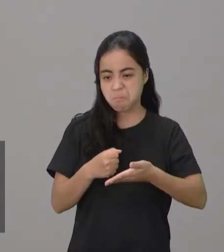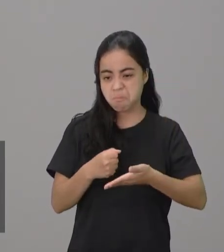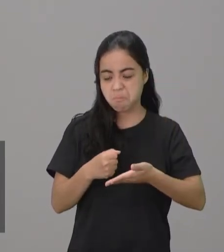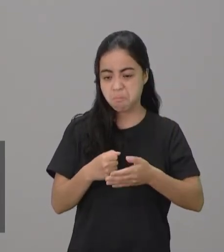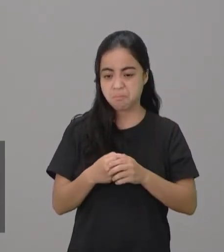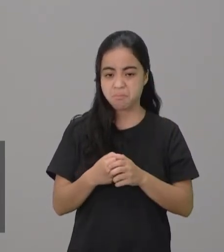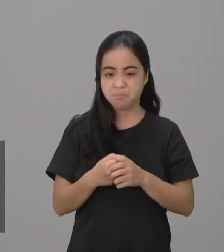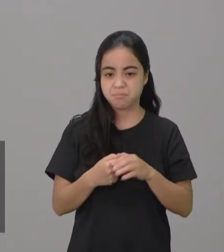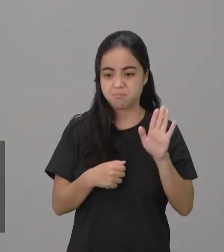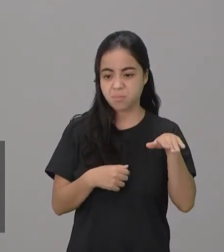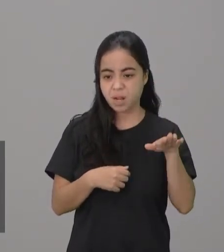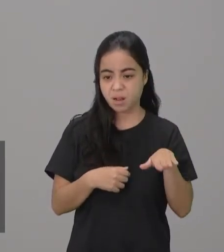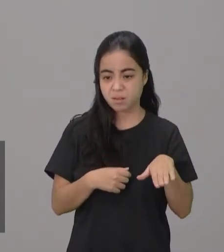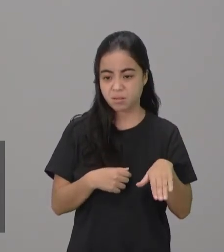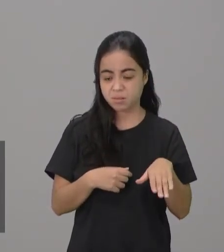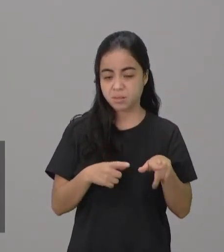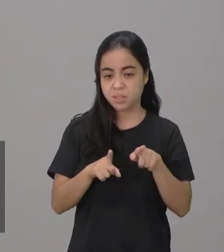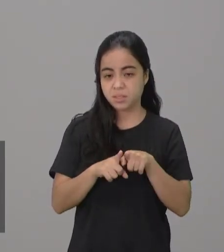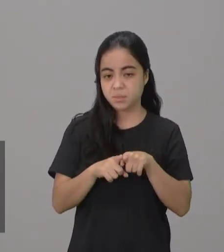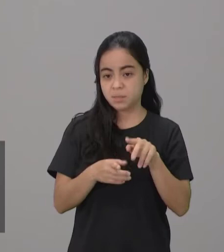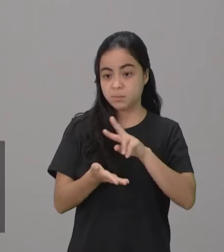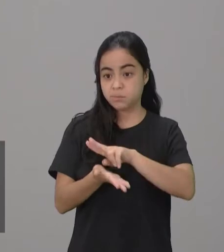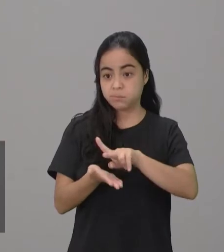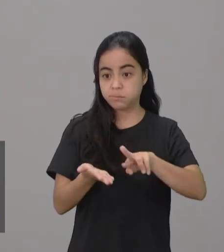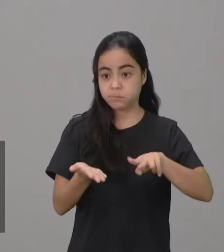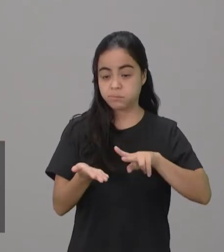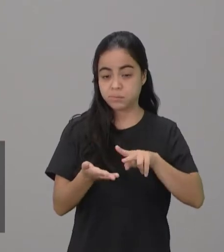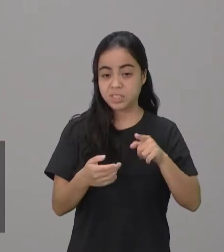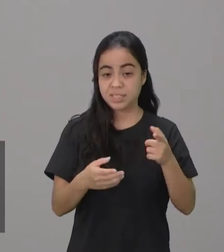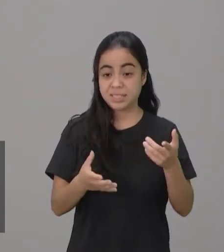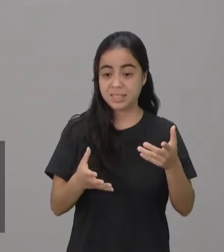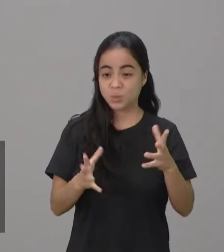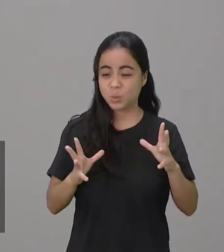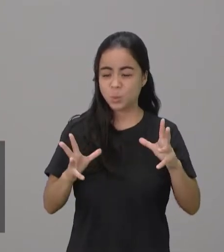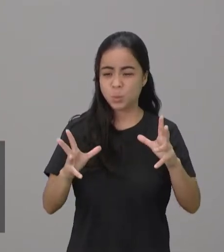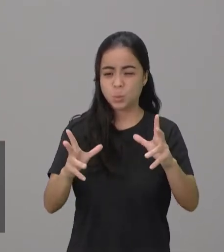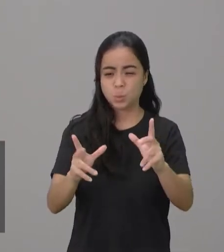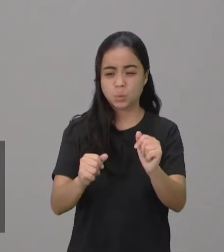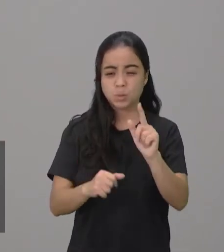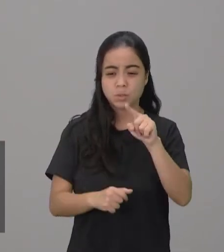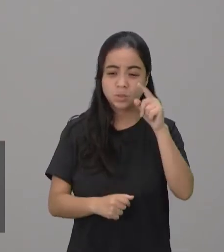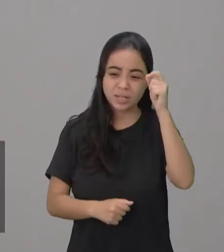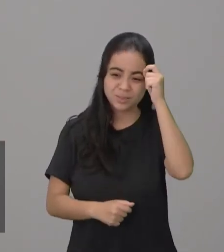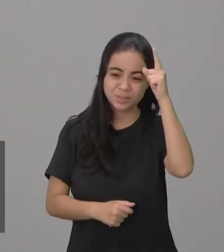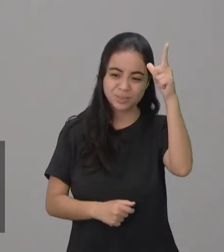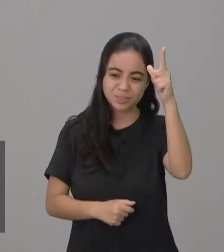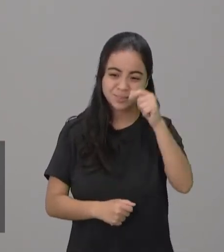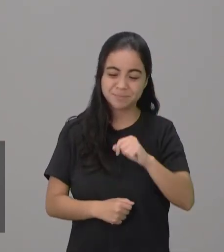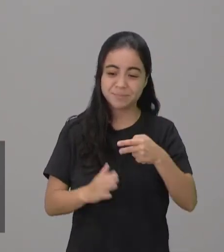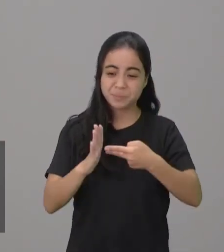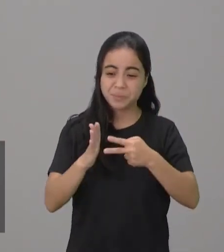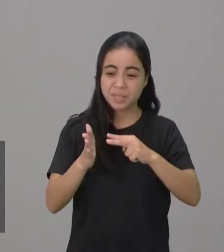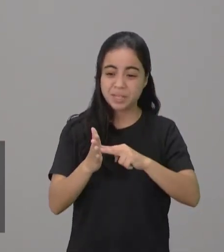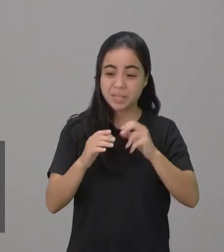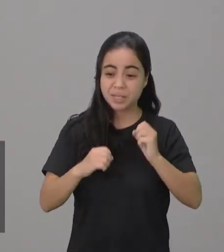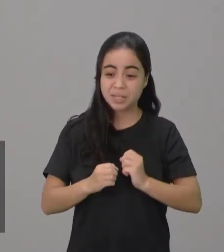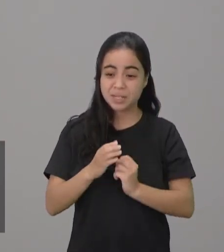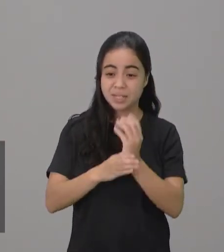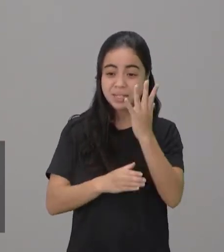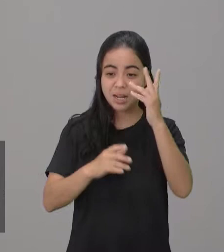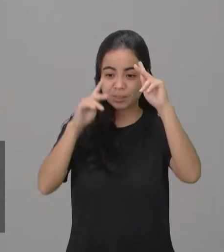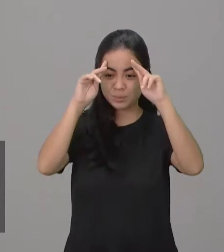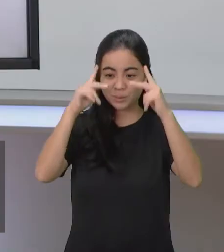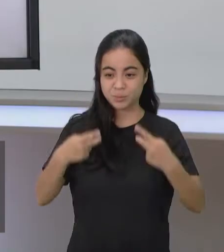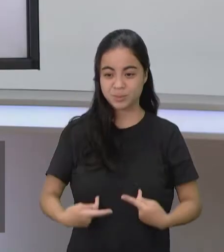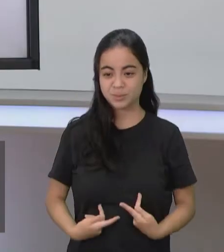enfim... enfim, é tudo isso que faz parte da cultura também. São esses sentidos todos que são criados pelo ser humano.